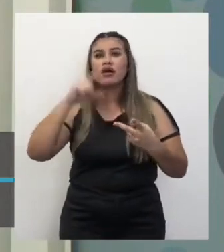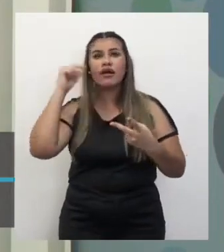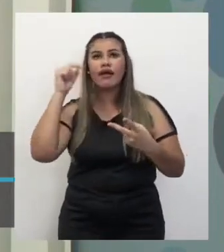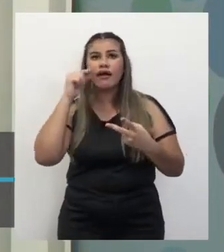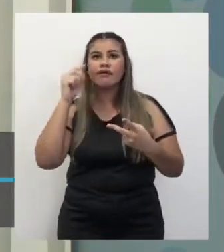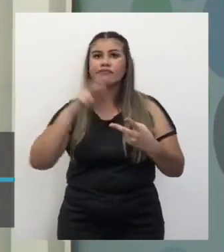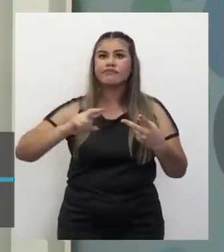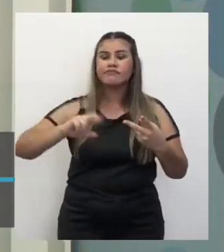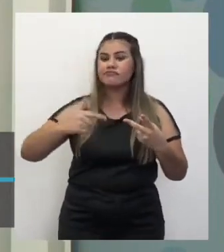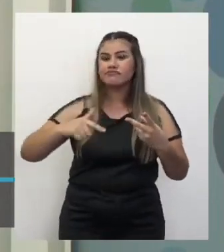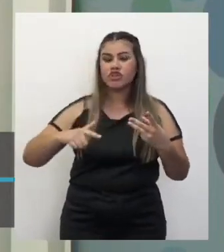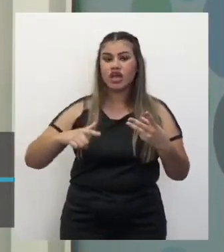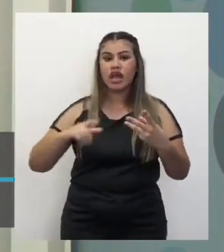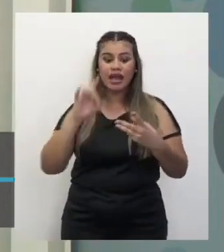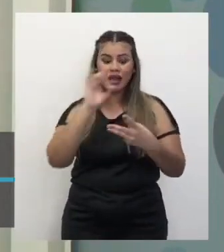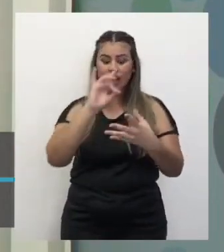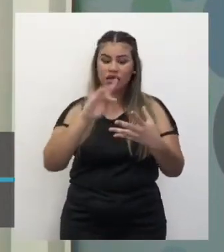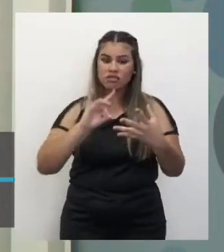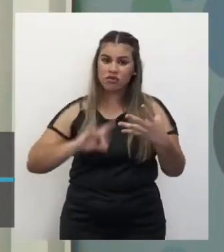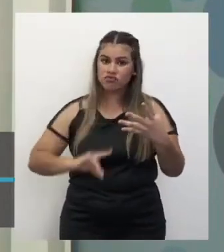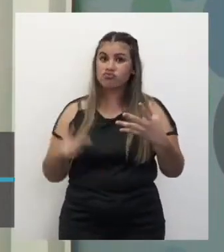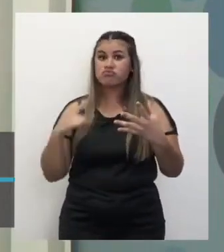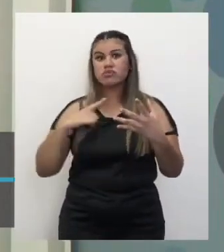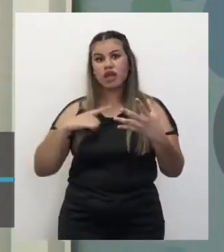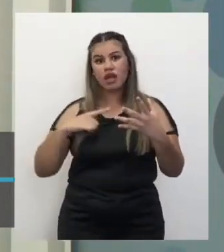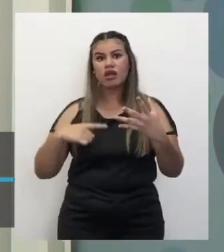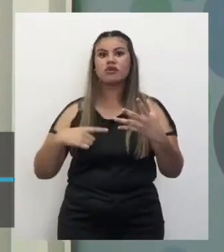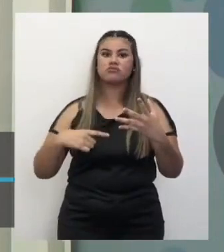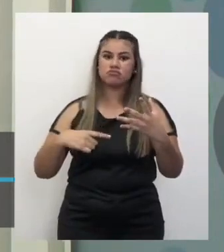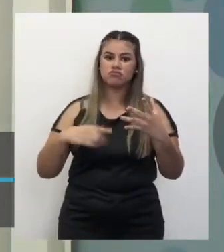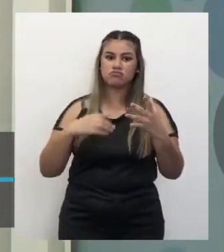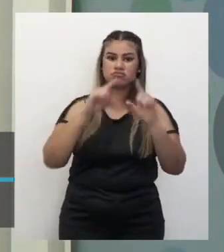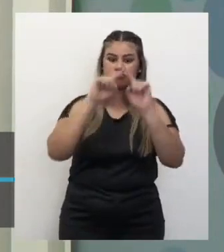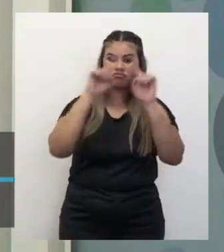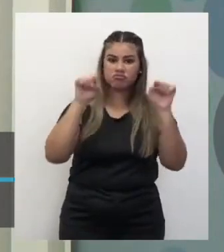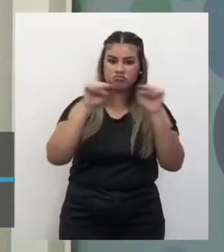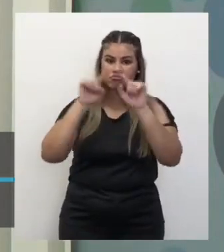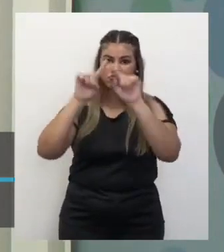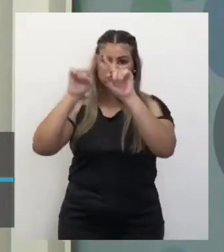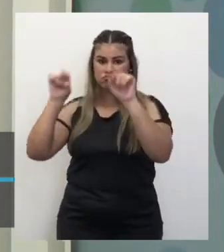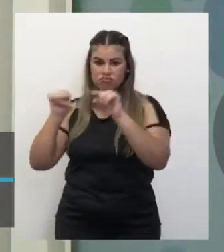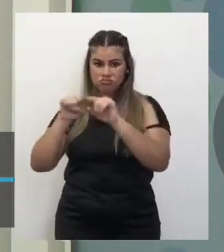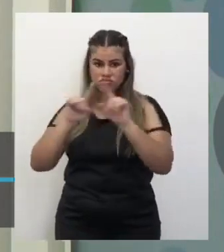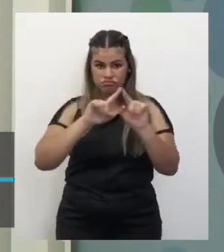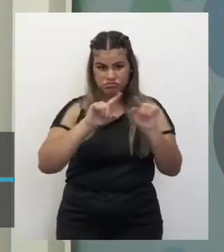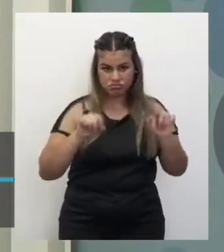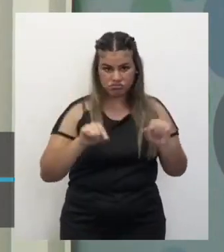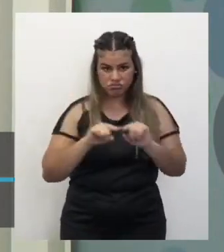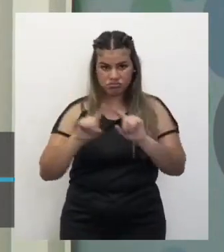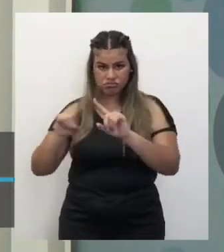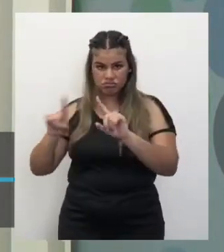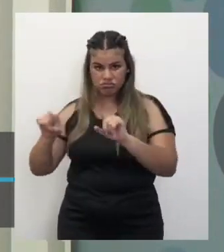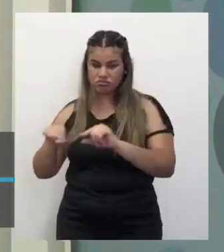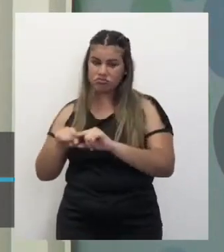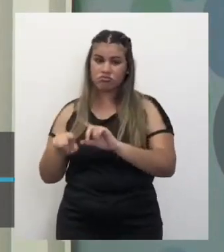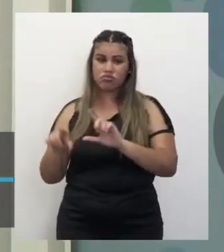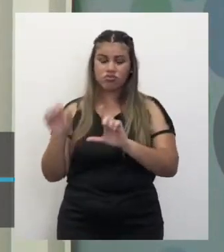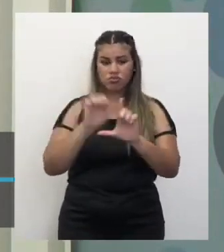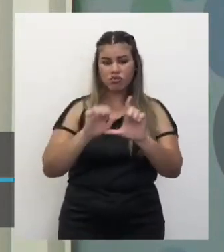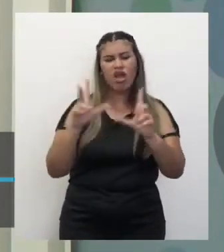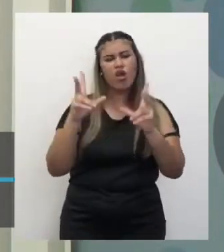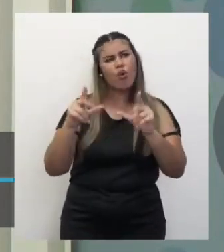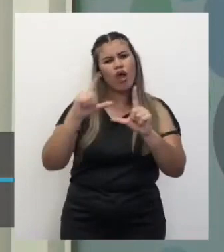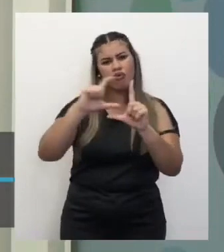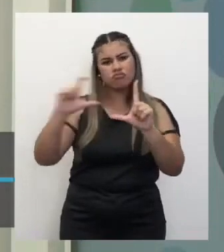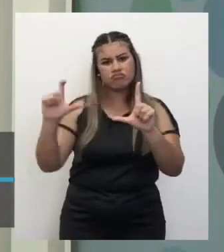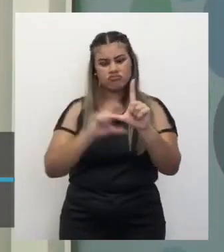era um rato. O bicho, ou seja, cada um das estrofes, um quadro. Você ilustra esse quadro, monta como se fosse uma história em quadrinho,